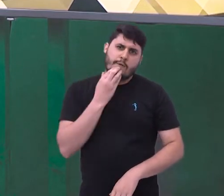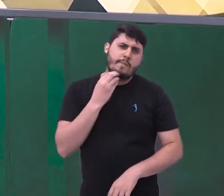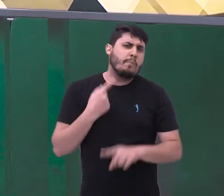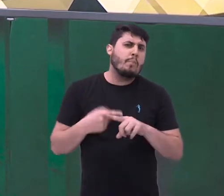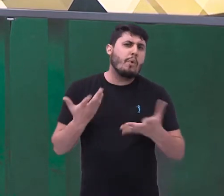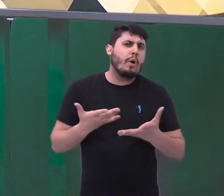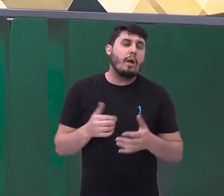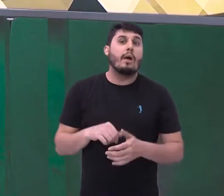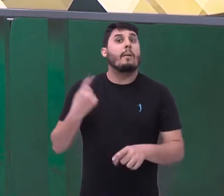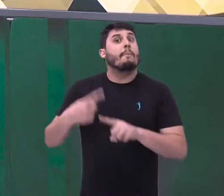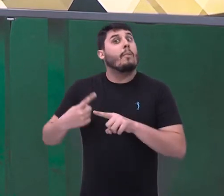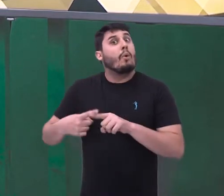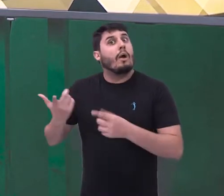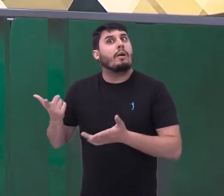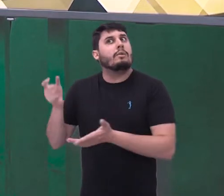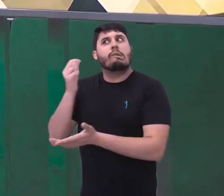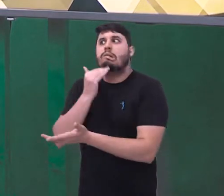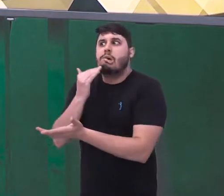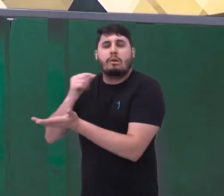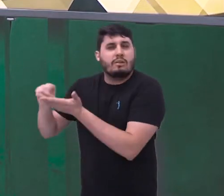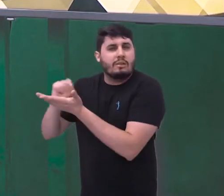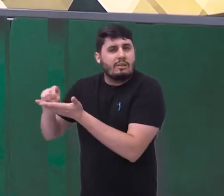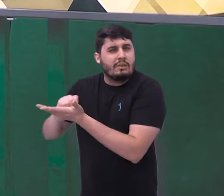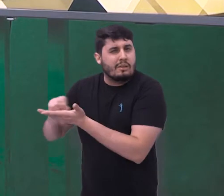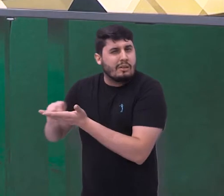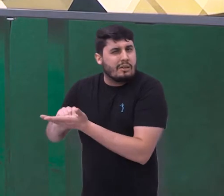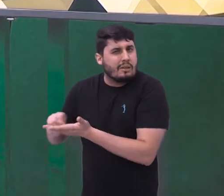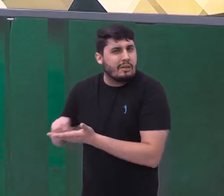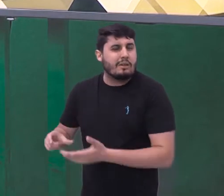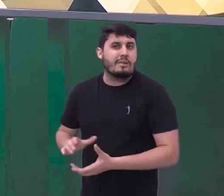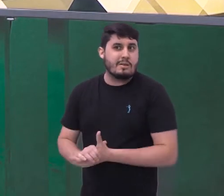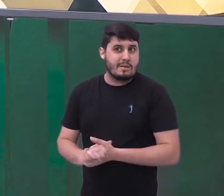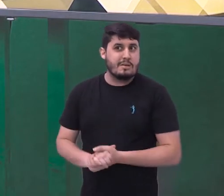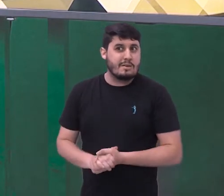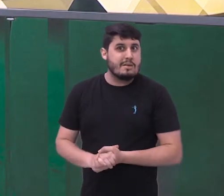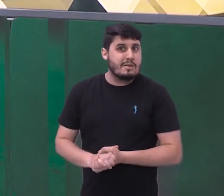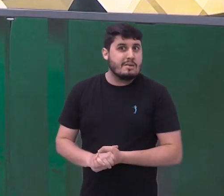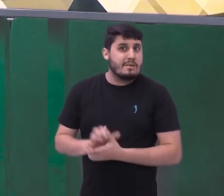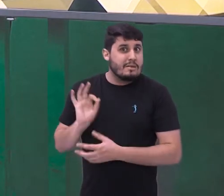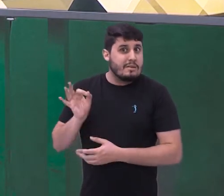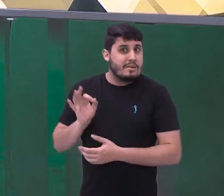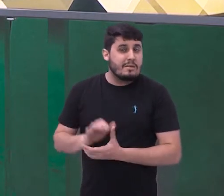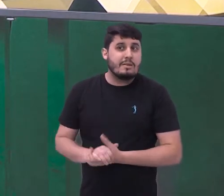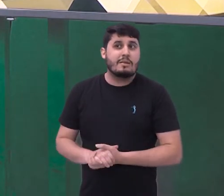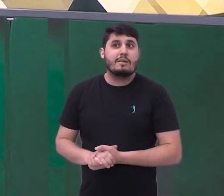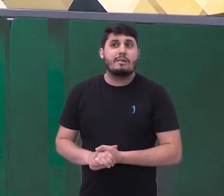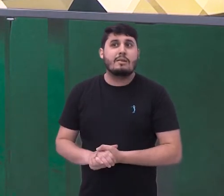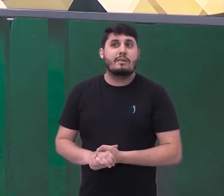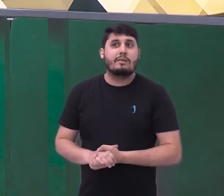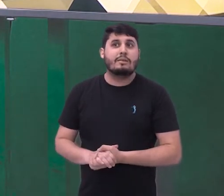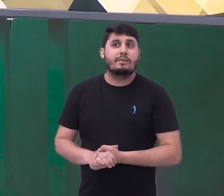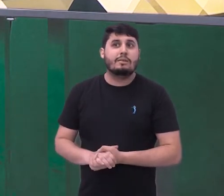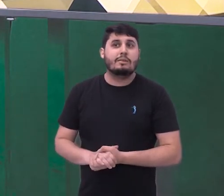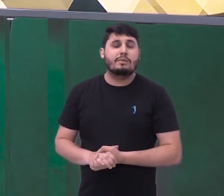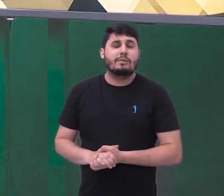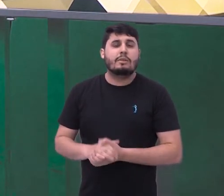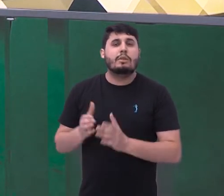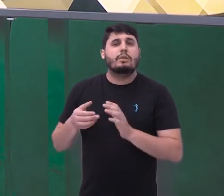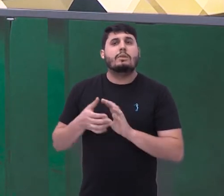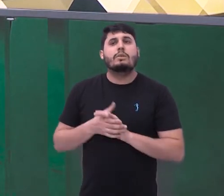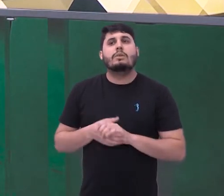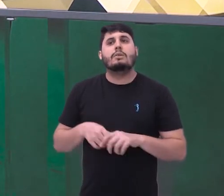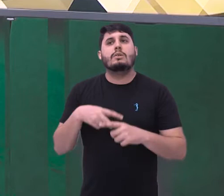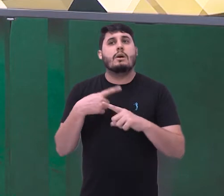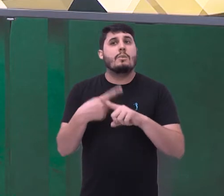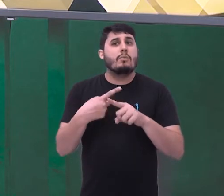No rascunho. Porque 26 mais uma do título já vem 27. Sobra 3, professora. Sobra não, meu